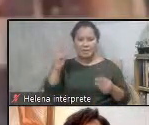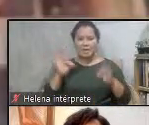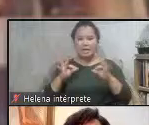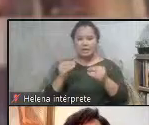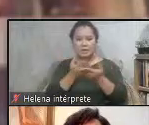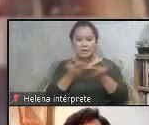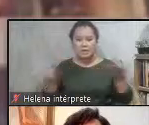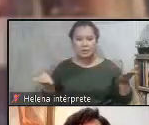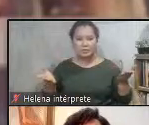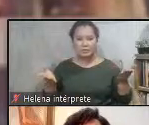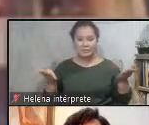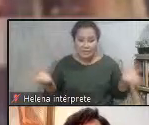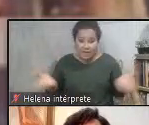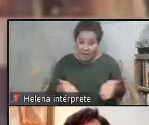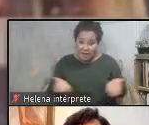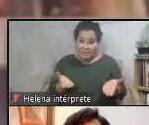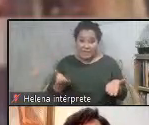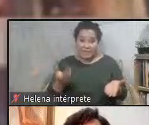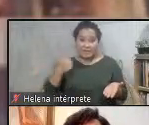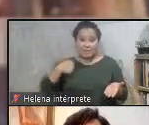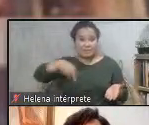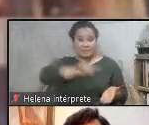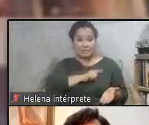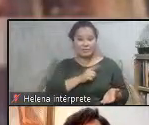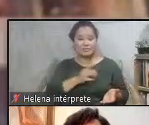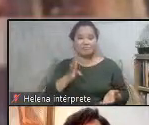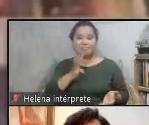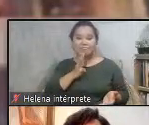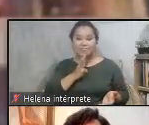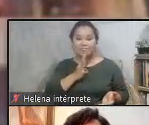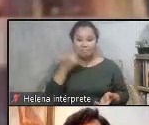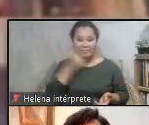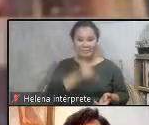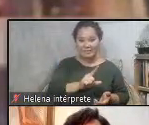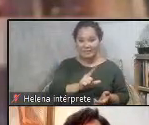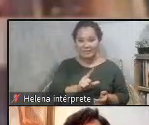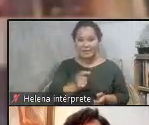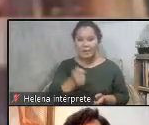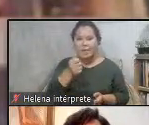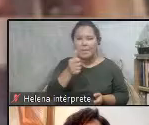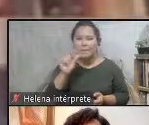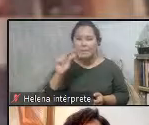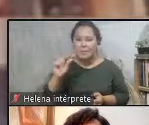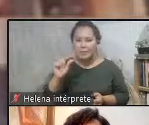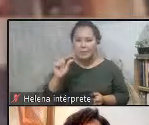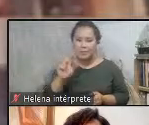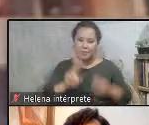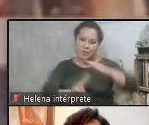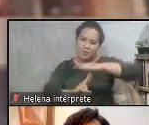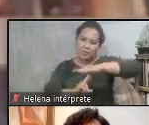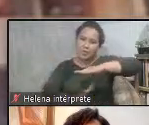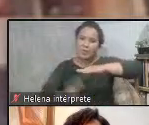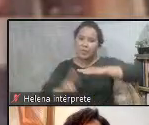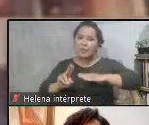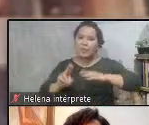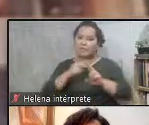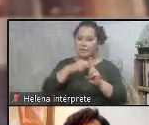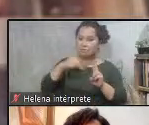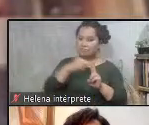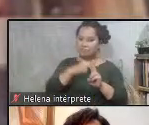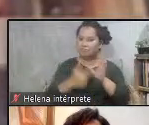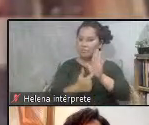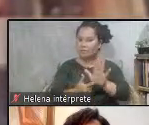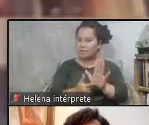que possamos conhecer um pouquinho do que hoje é a UNB, será exibido o vídeo institucional da nossa